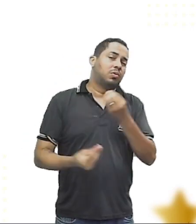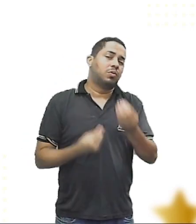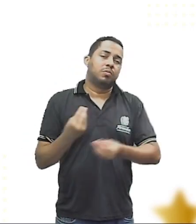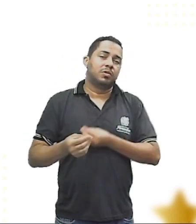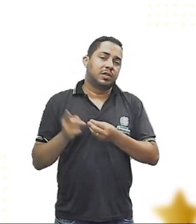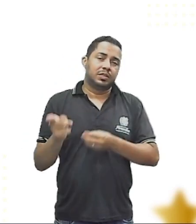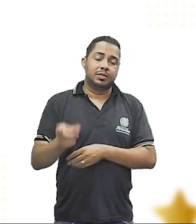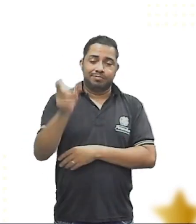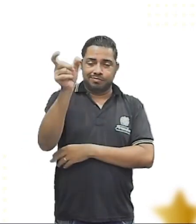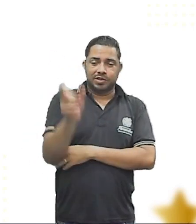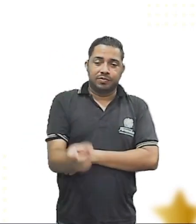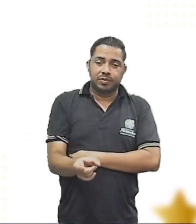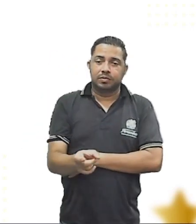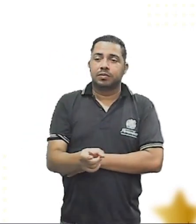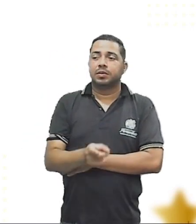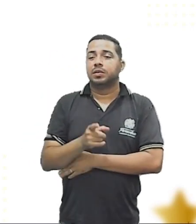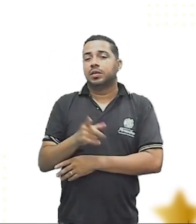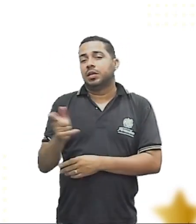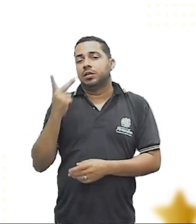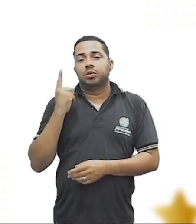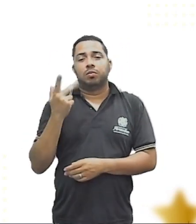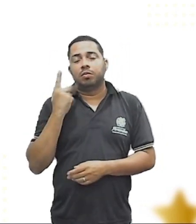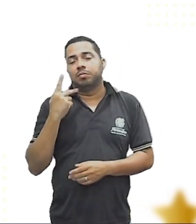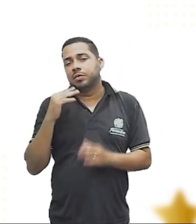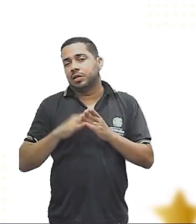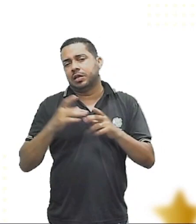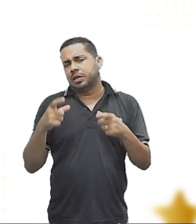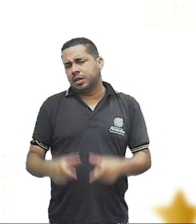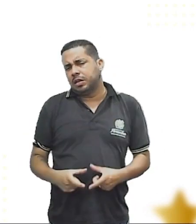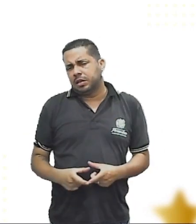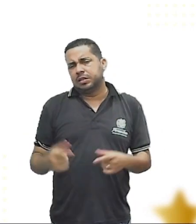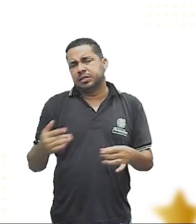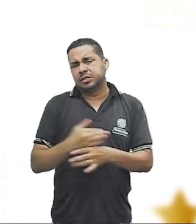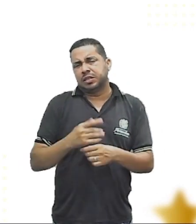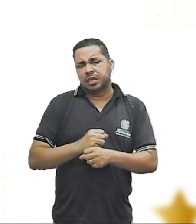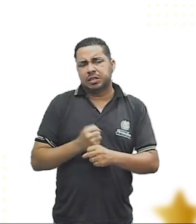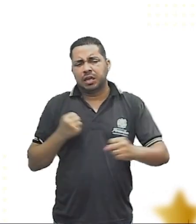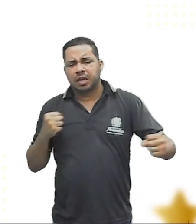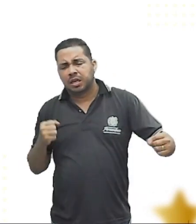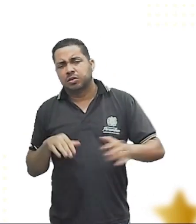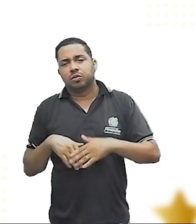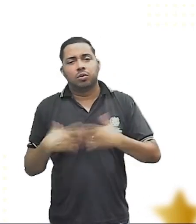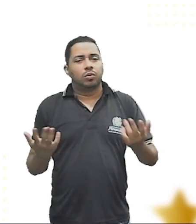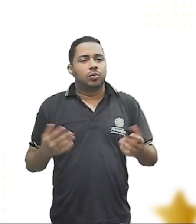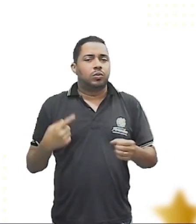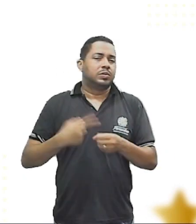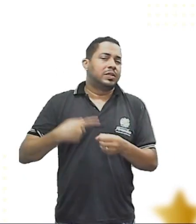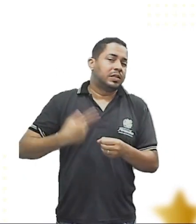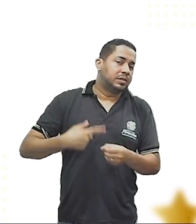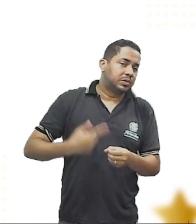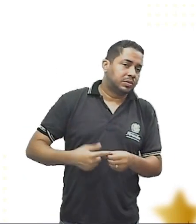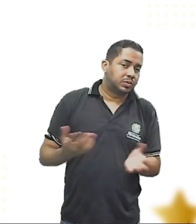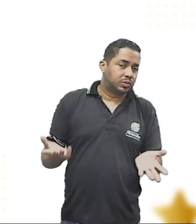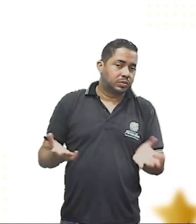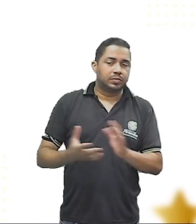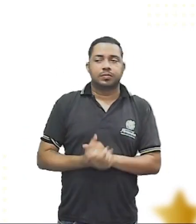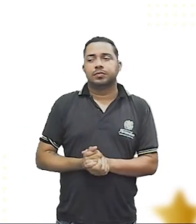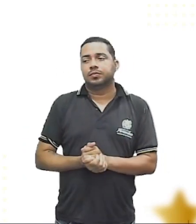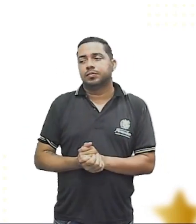perfil, né? Elas normalmente moram, por exemplo, em cidade grande ou elas moram em interior, por